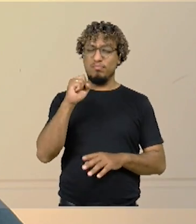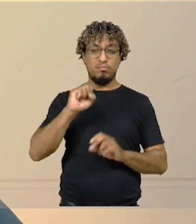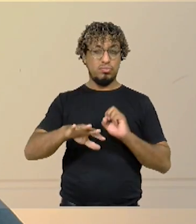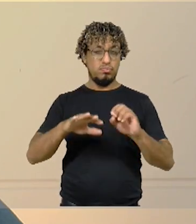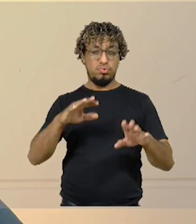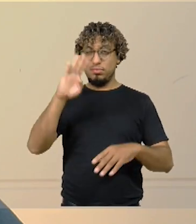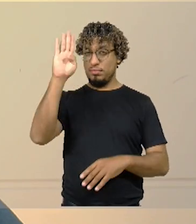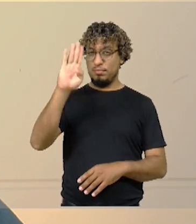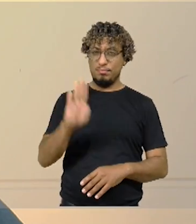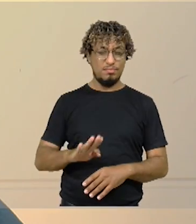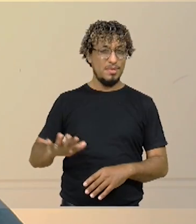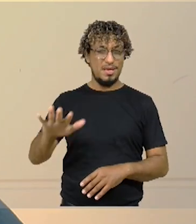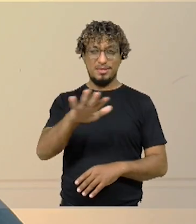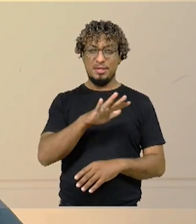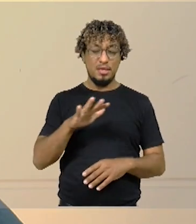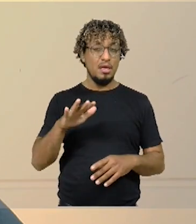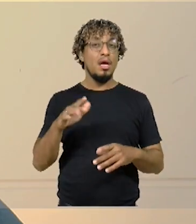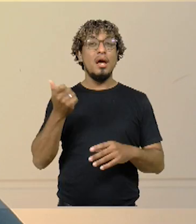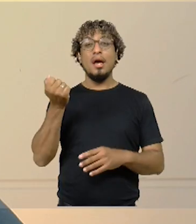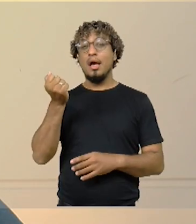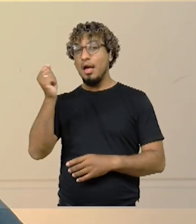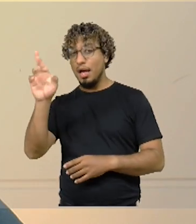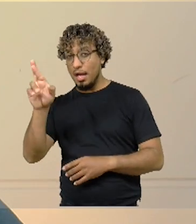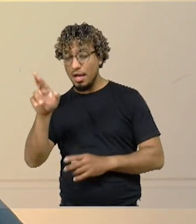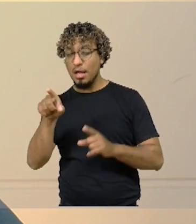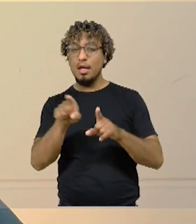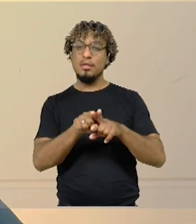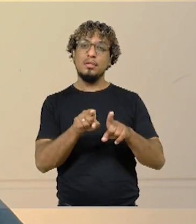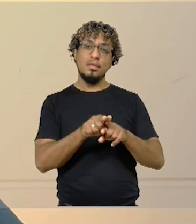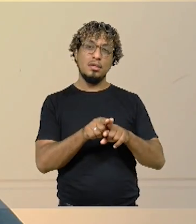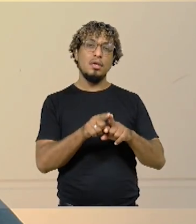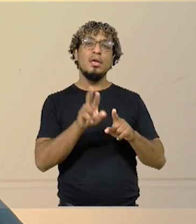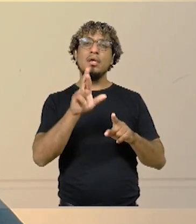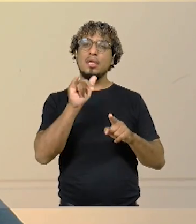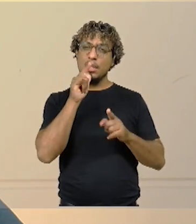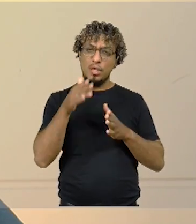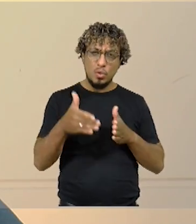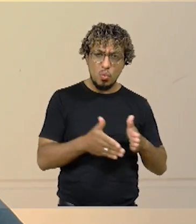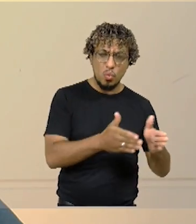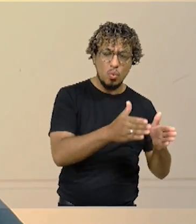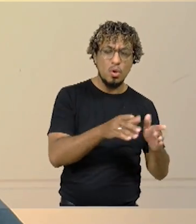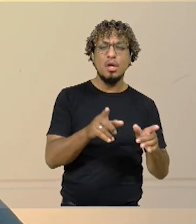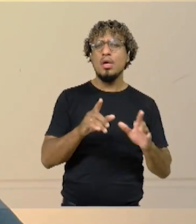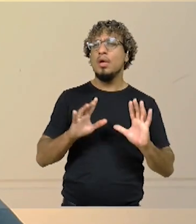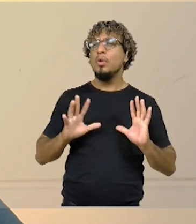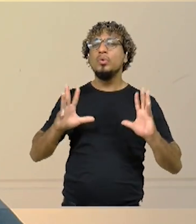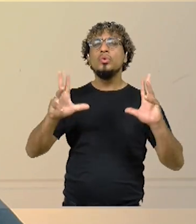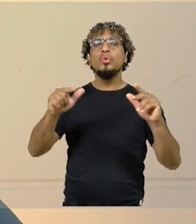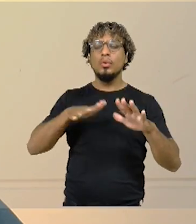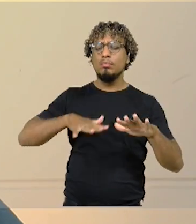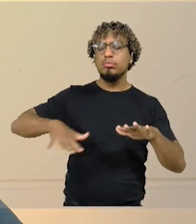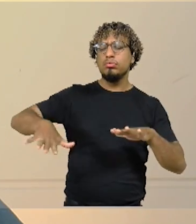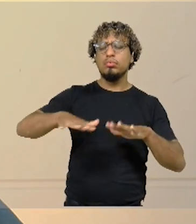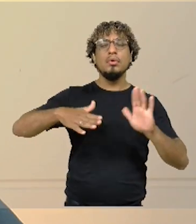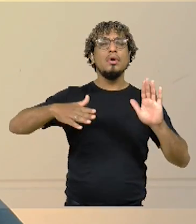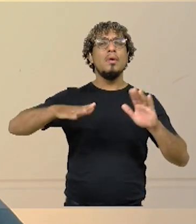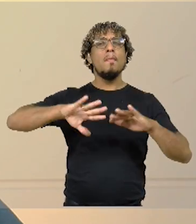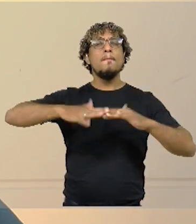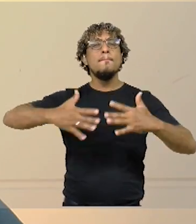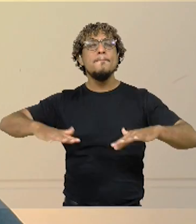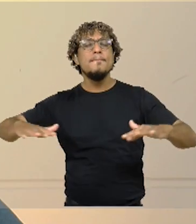da maioria da população, principalmente em relação à área industrial, né, que eles transformam, foi transformado 30% na nossa zona rural,